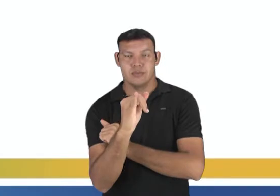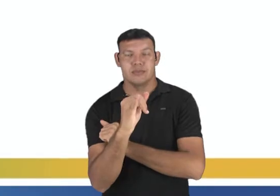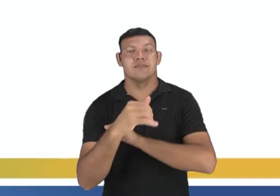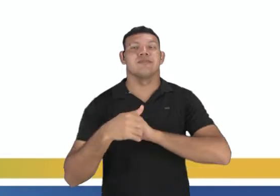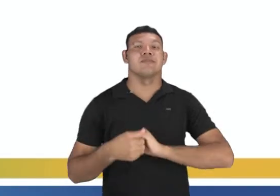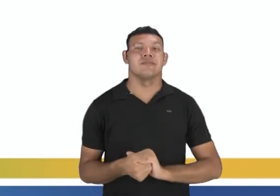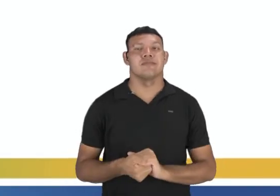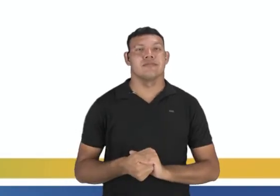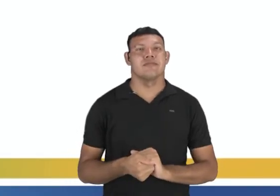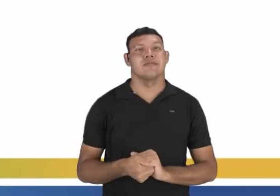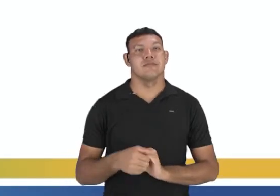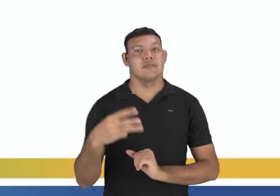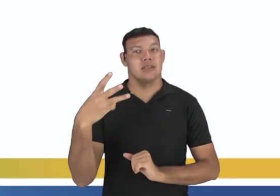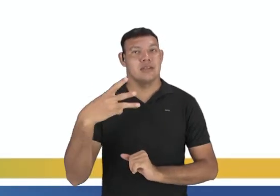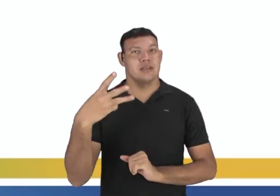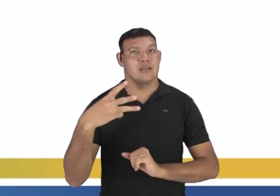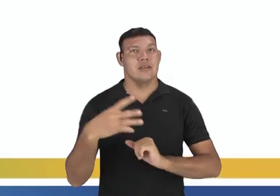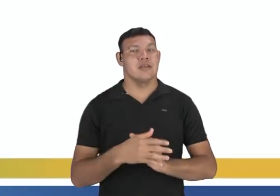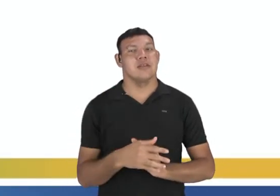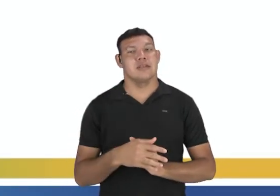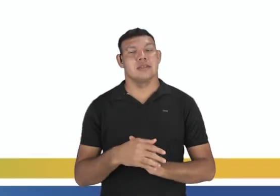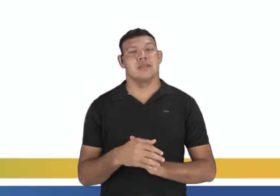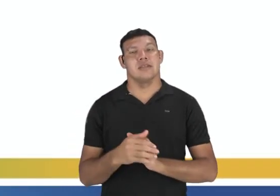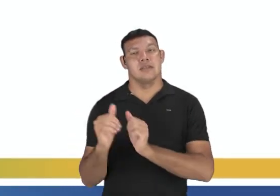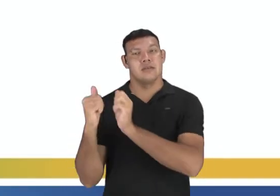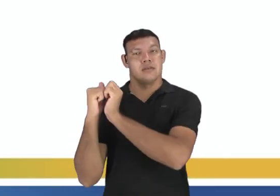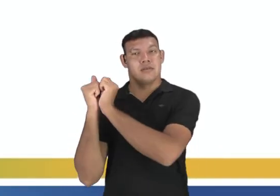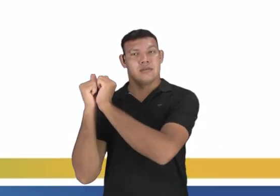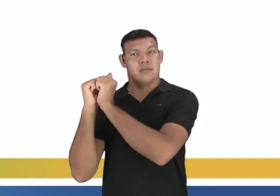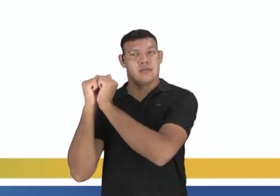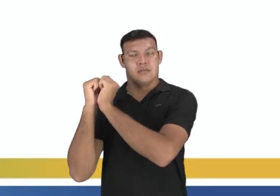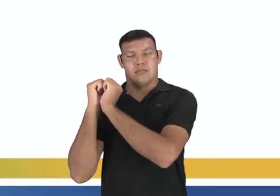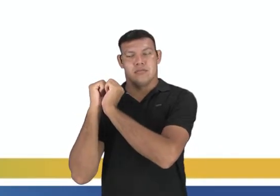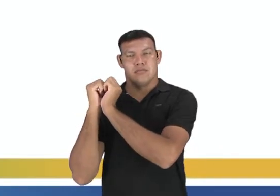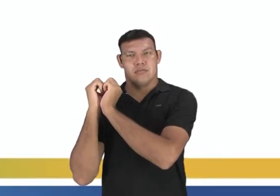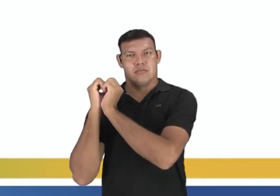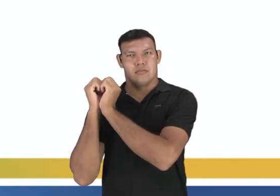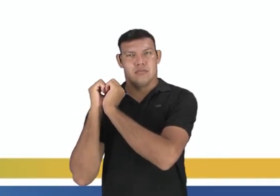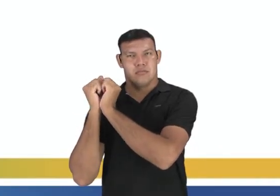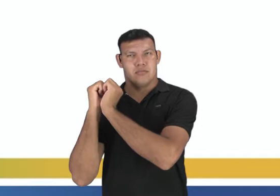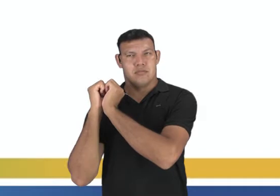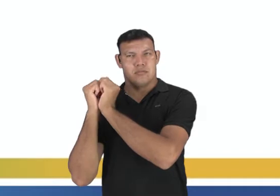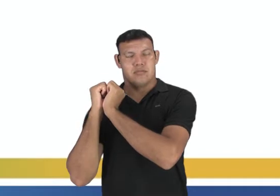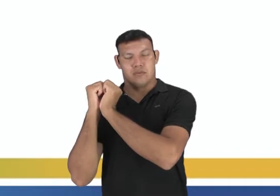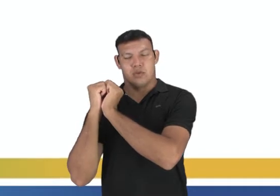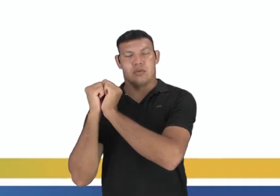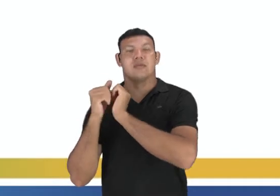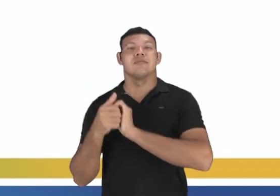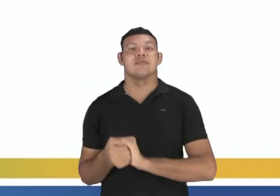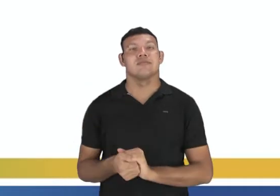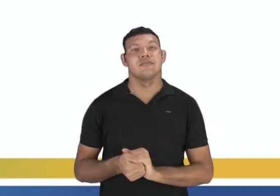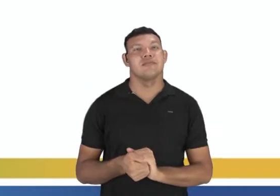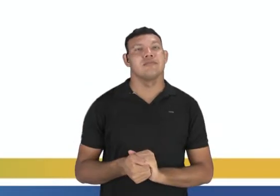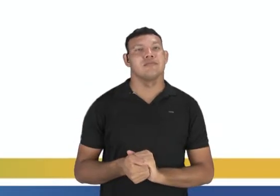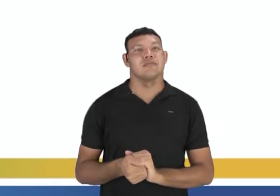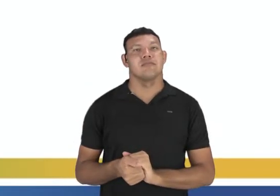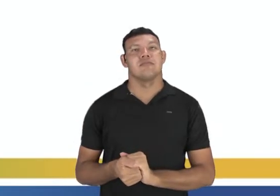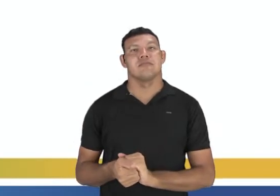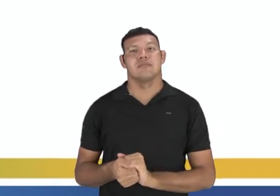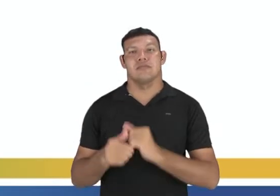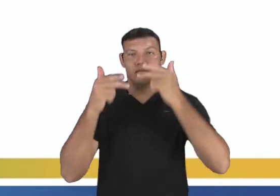Na parte 3, o encaminhamento desses sinais elétricos em forma de impulsos nervosos para os